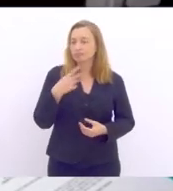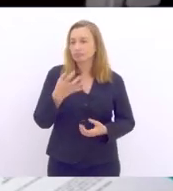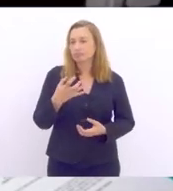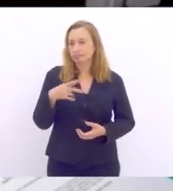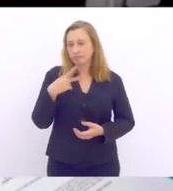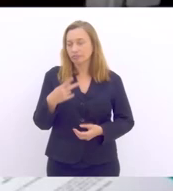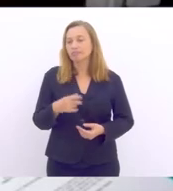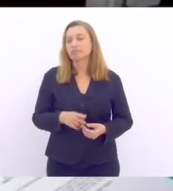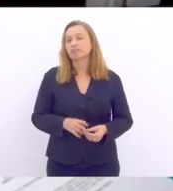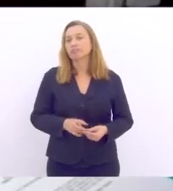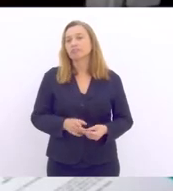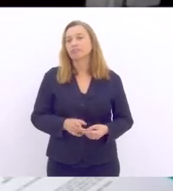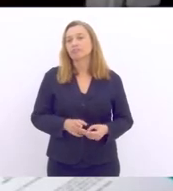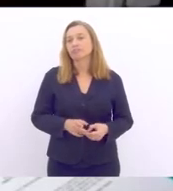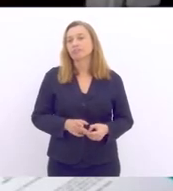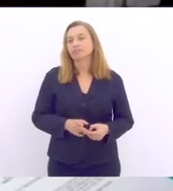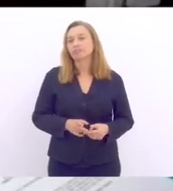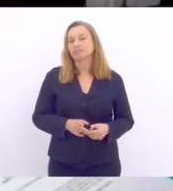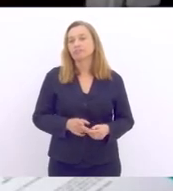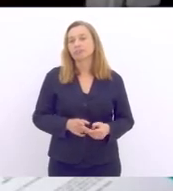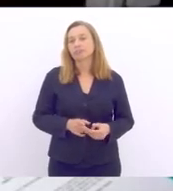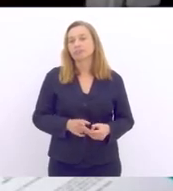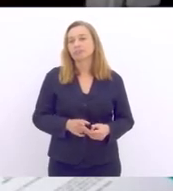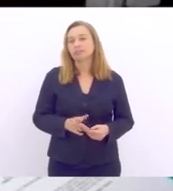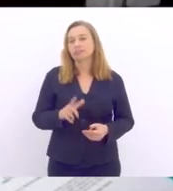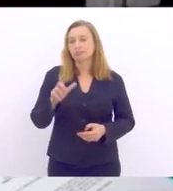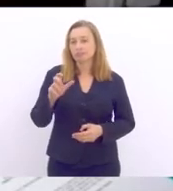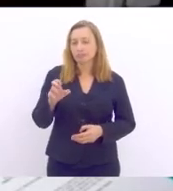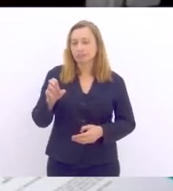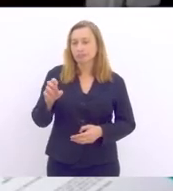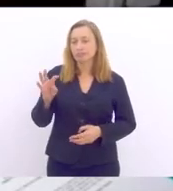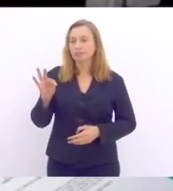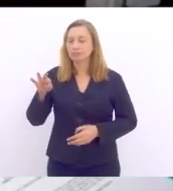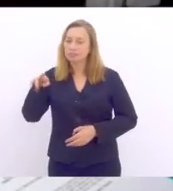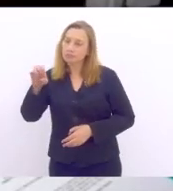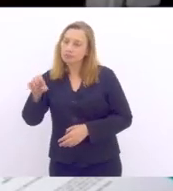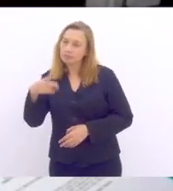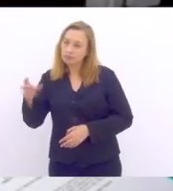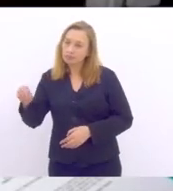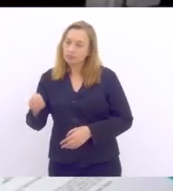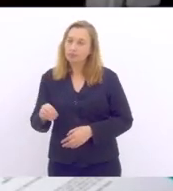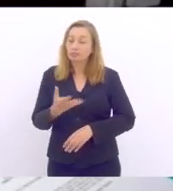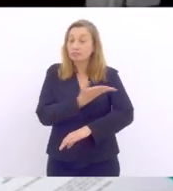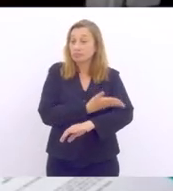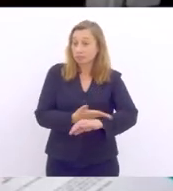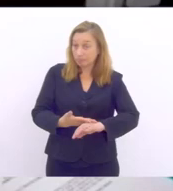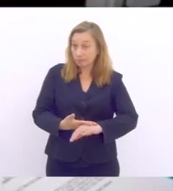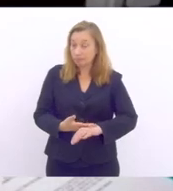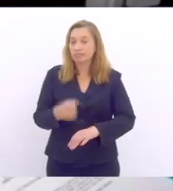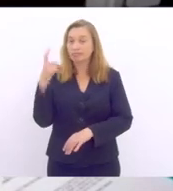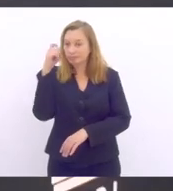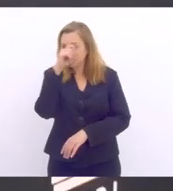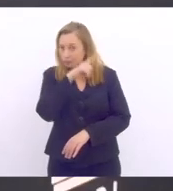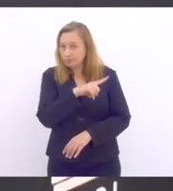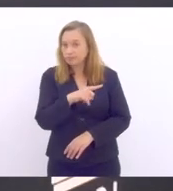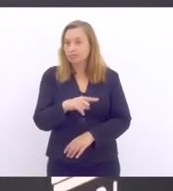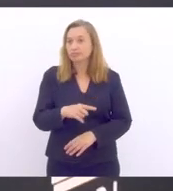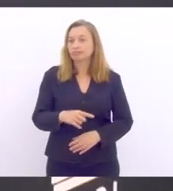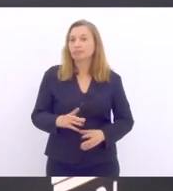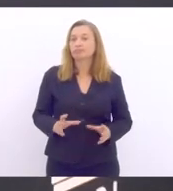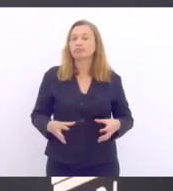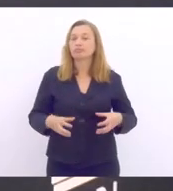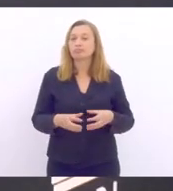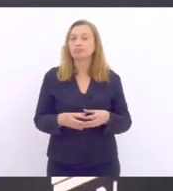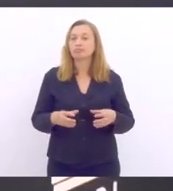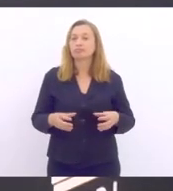está em jogo também o processo de elitização, de branqueamento e de dificuldades para que as classes